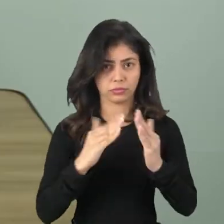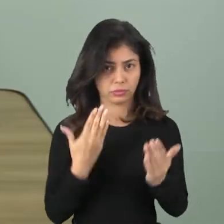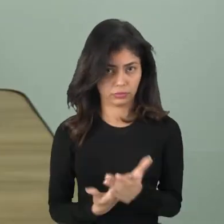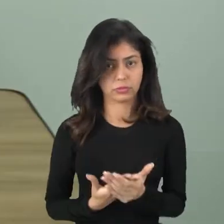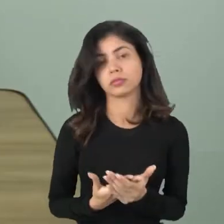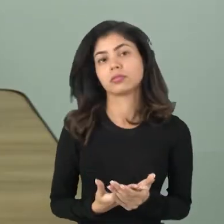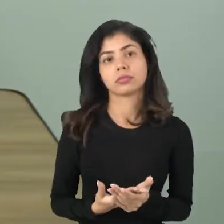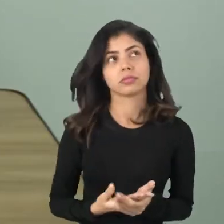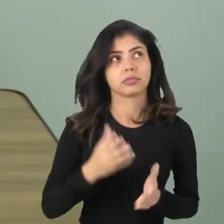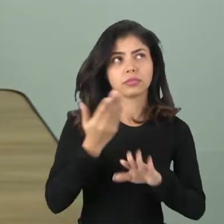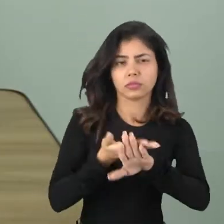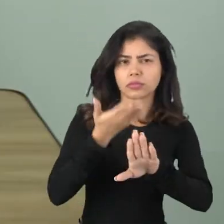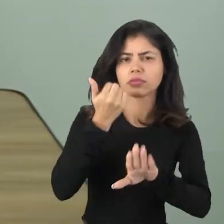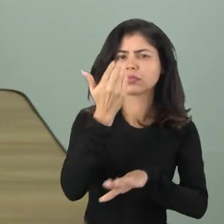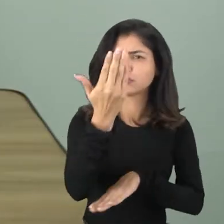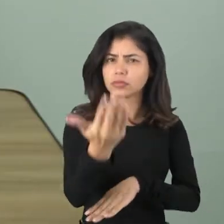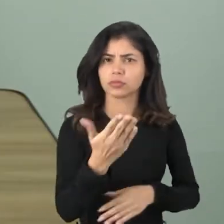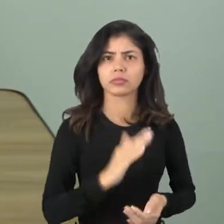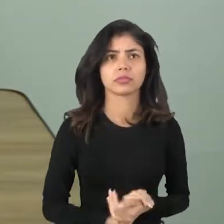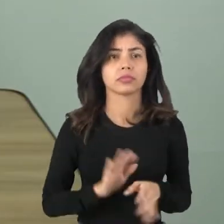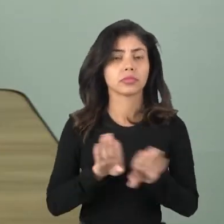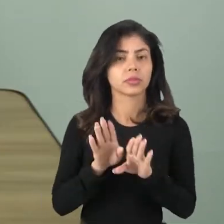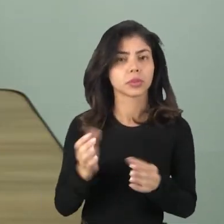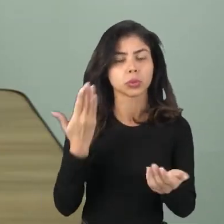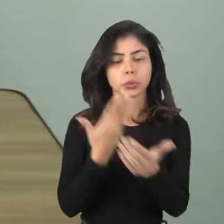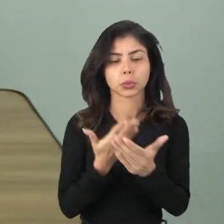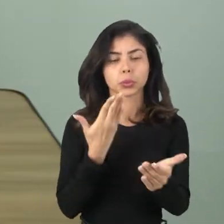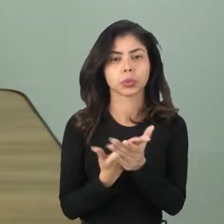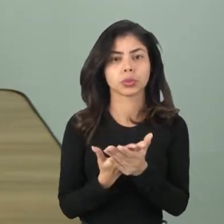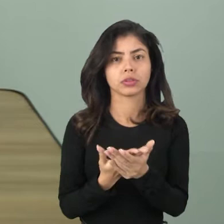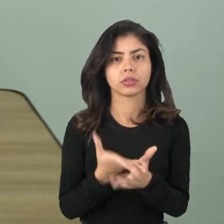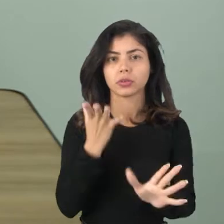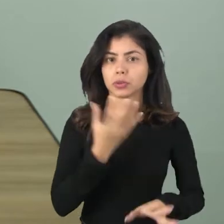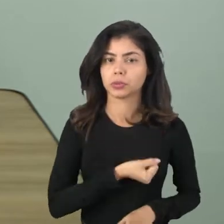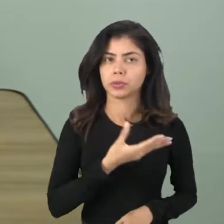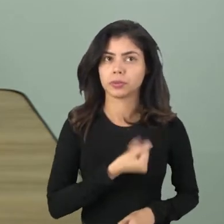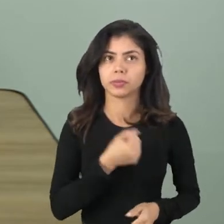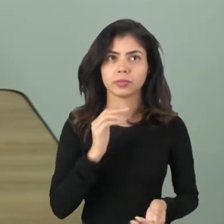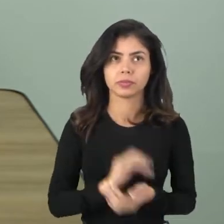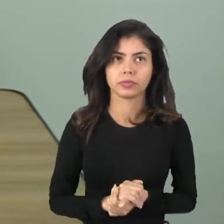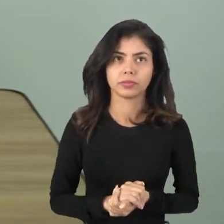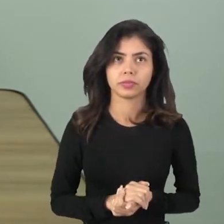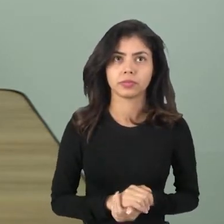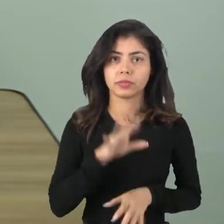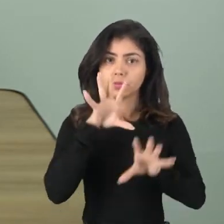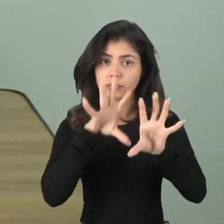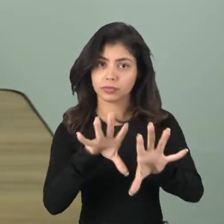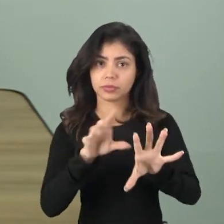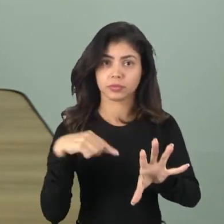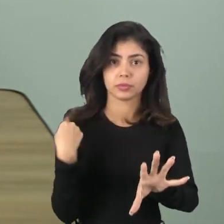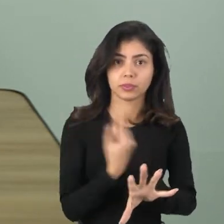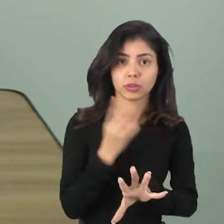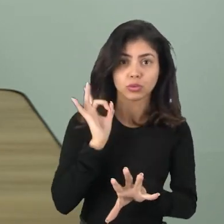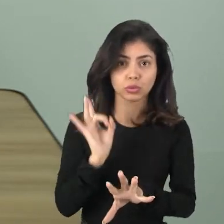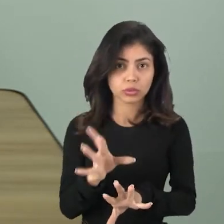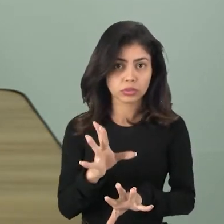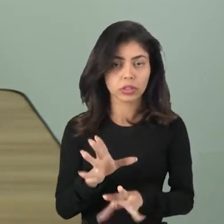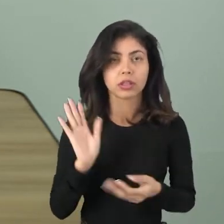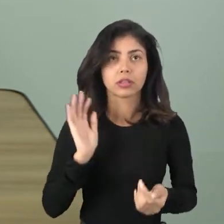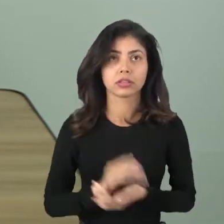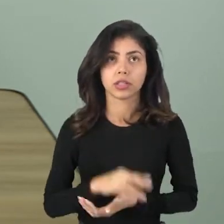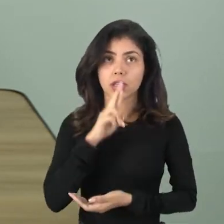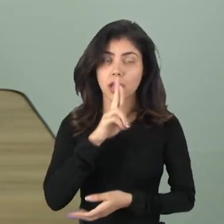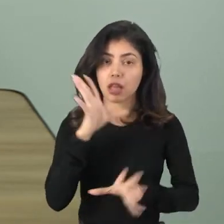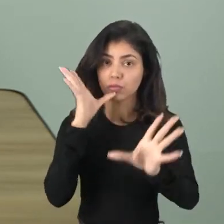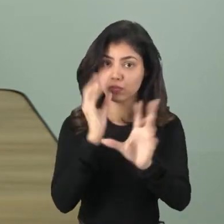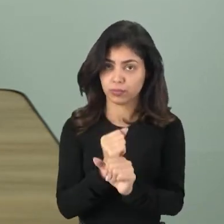vida escolar de vocês mas lá para frente vocês vão estudar as expressões numéricas certinho em Aqui nós temos só a